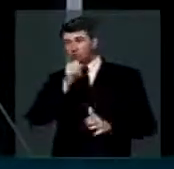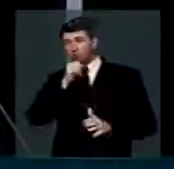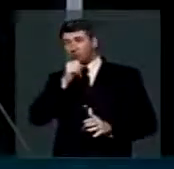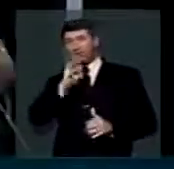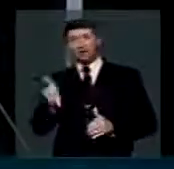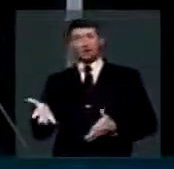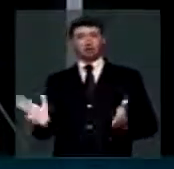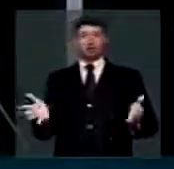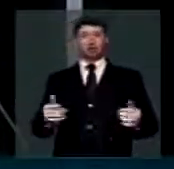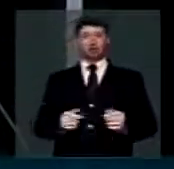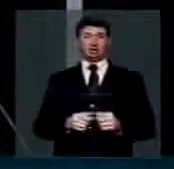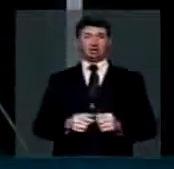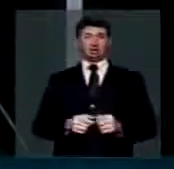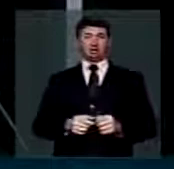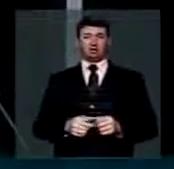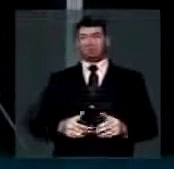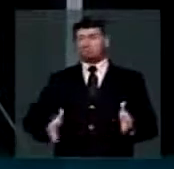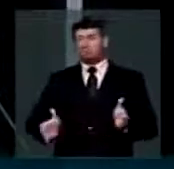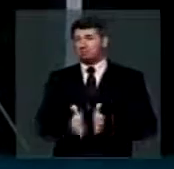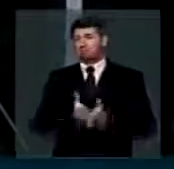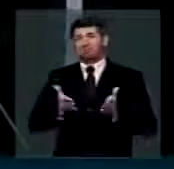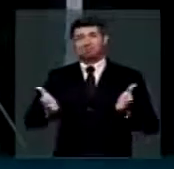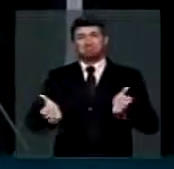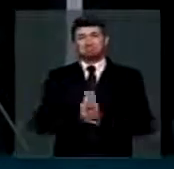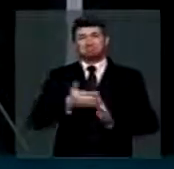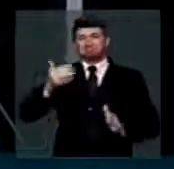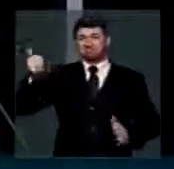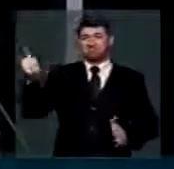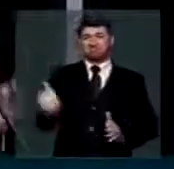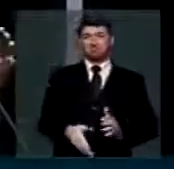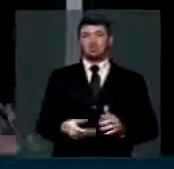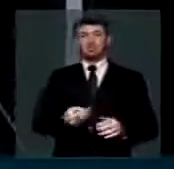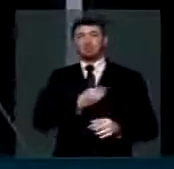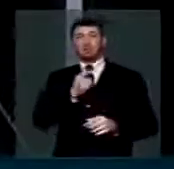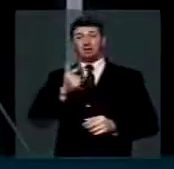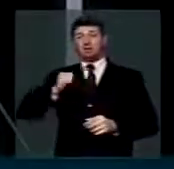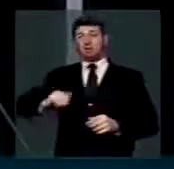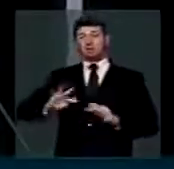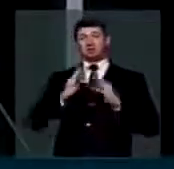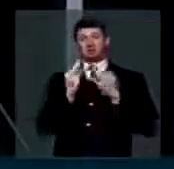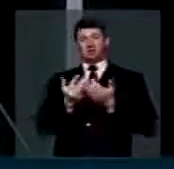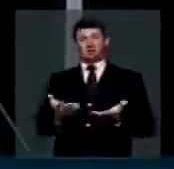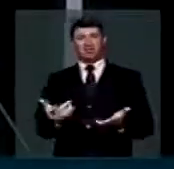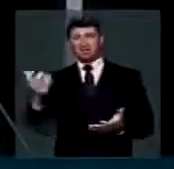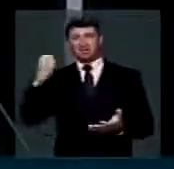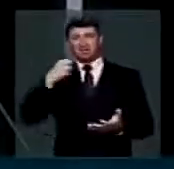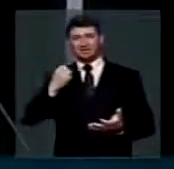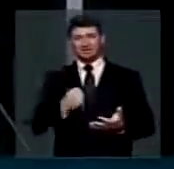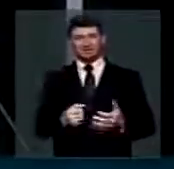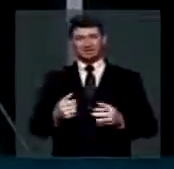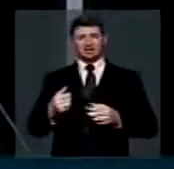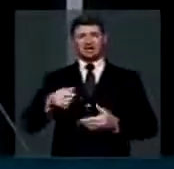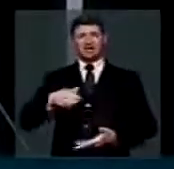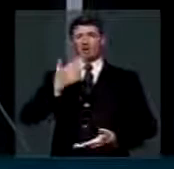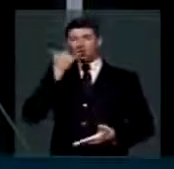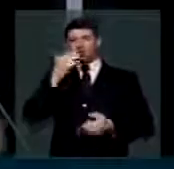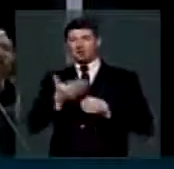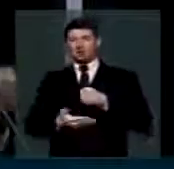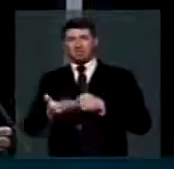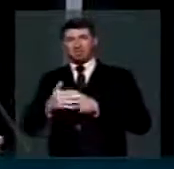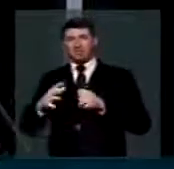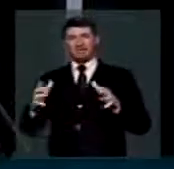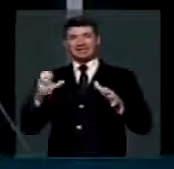idosos, extremamente pobres, grande parte vivendo de Bolsa Família, de cestas básicas,